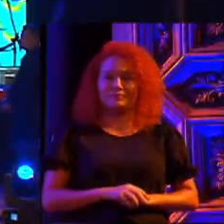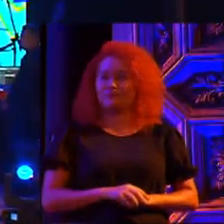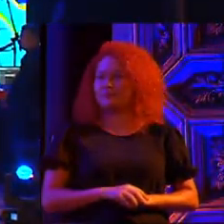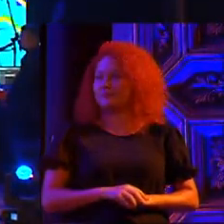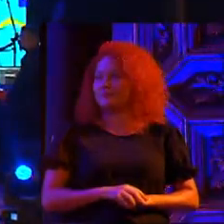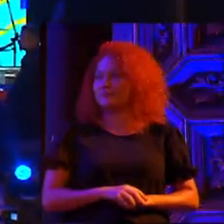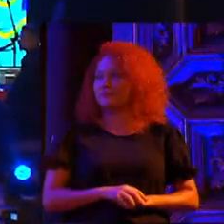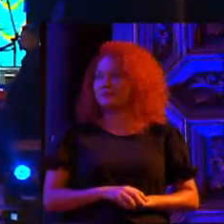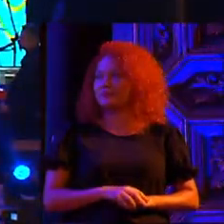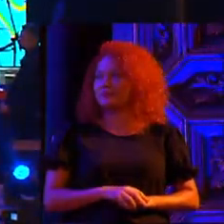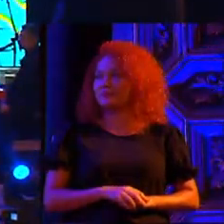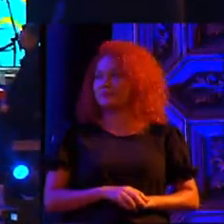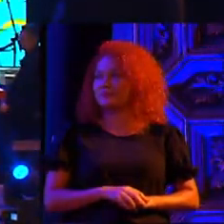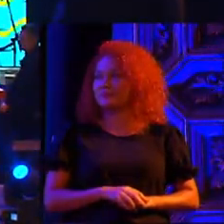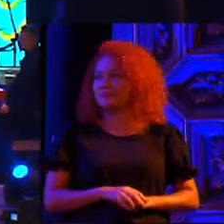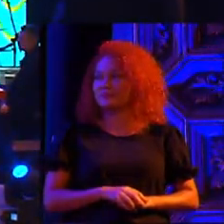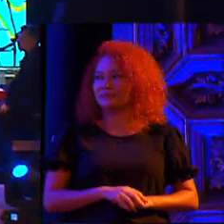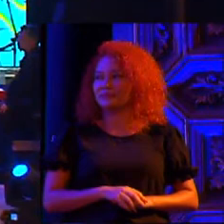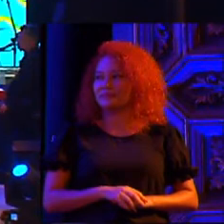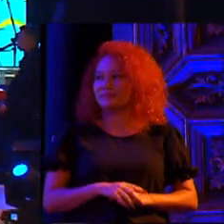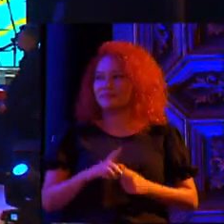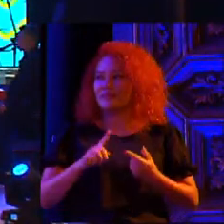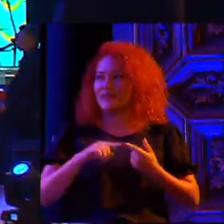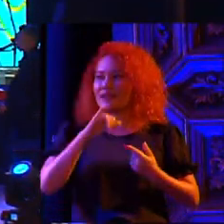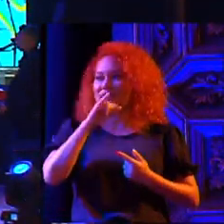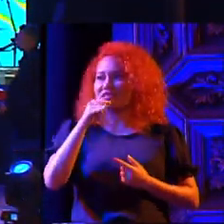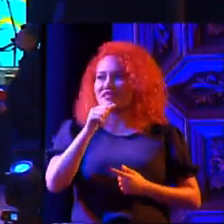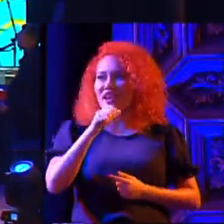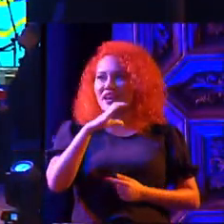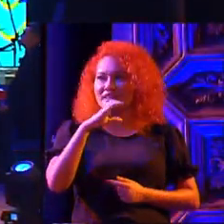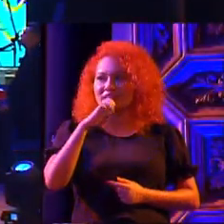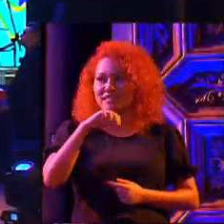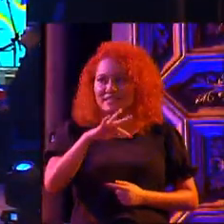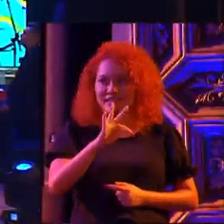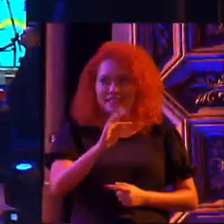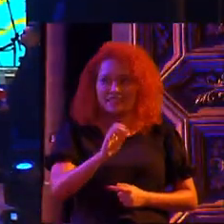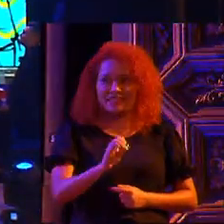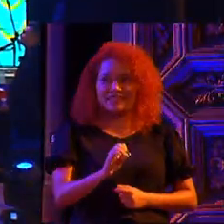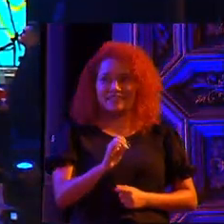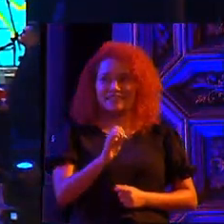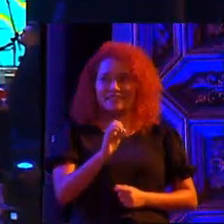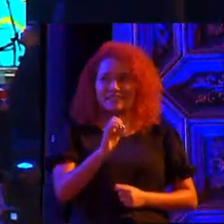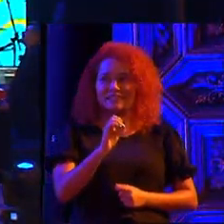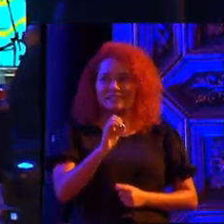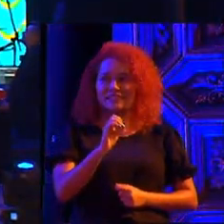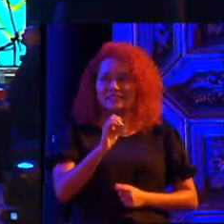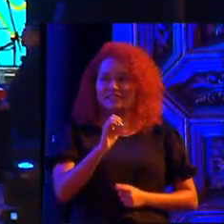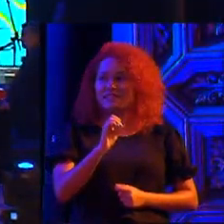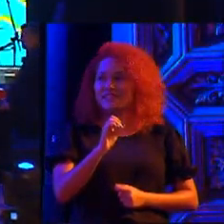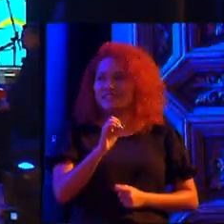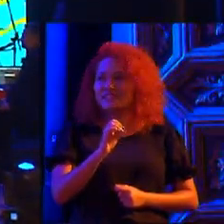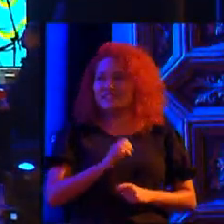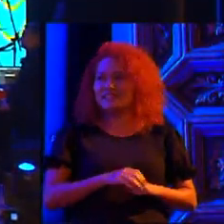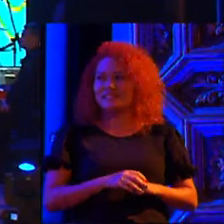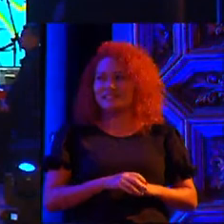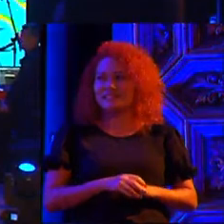Agora vem para cá, Jacinto Calage, receber teu prêmio. Jacinto, saudades.